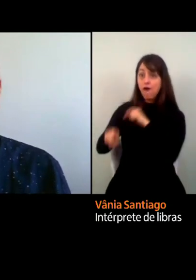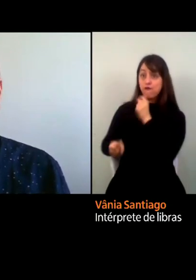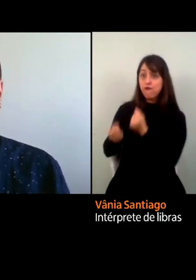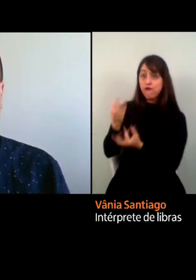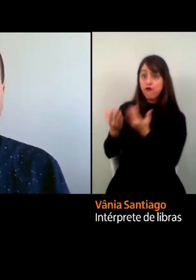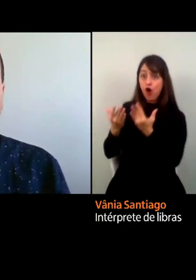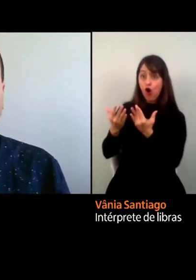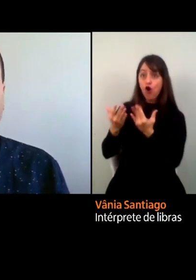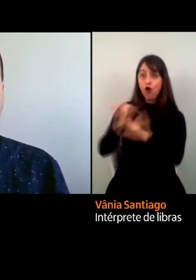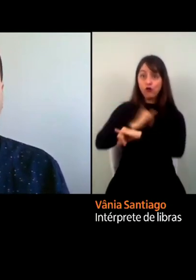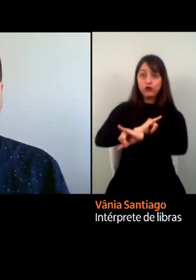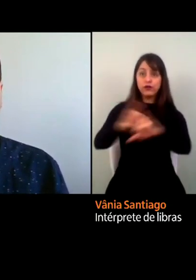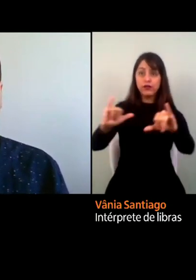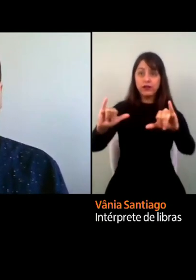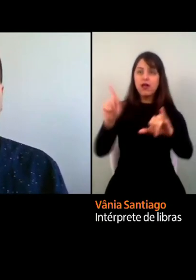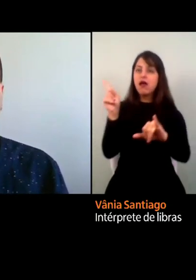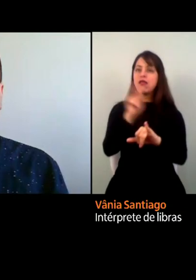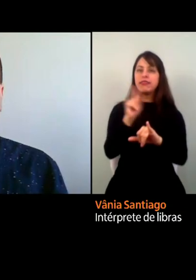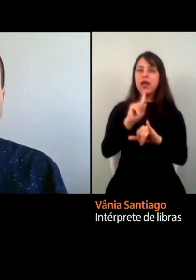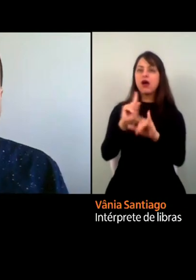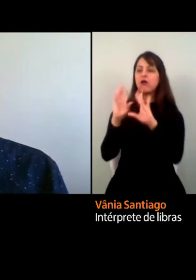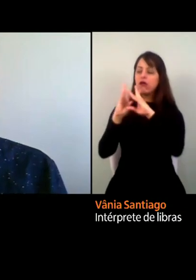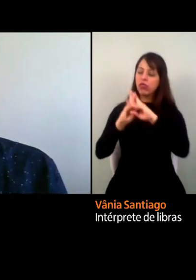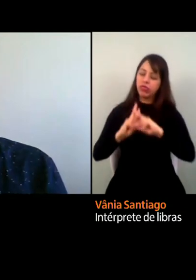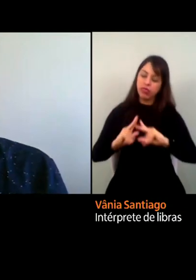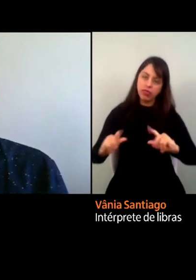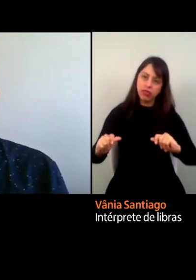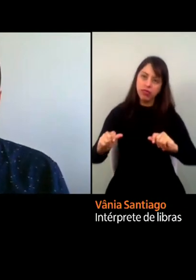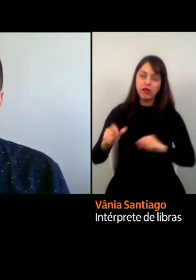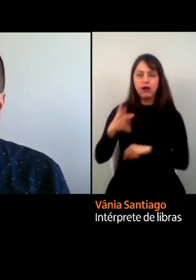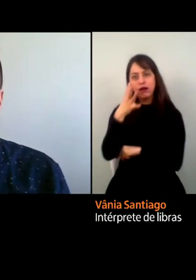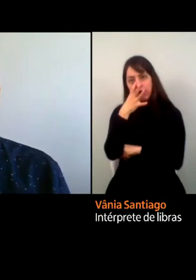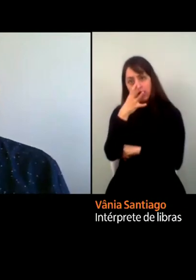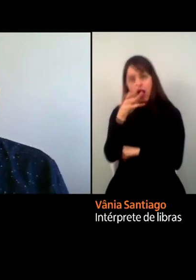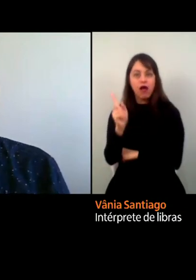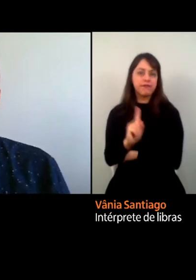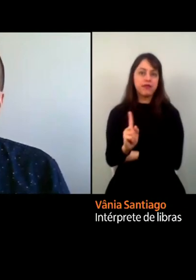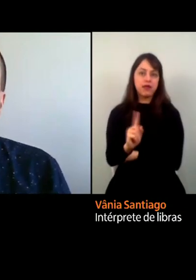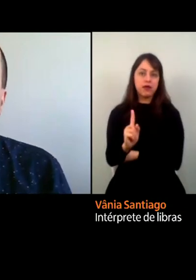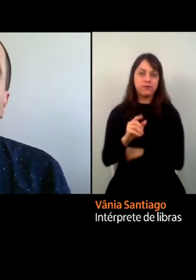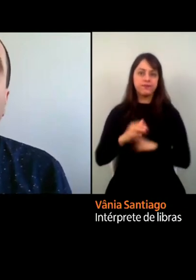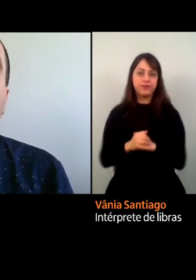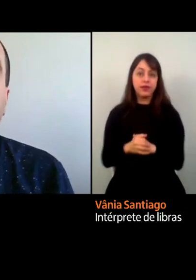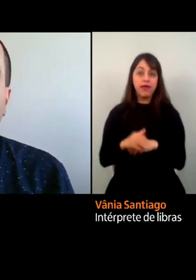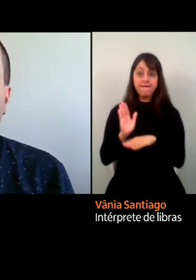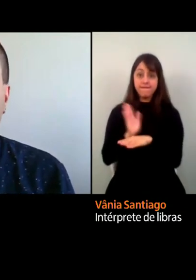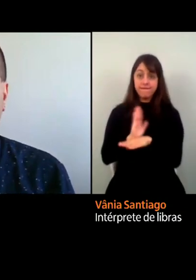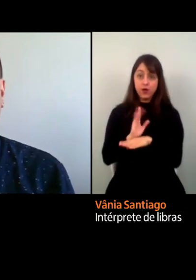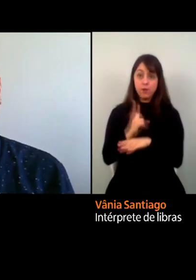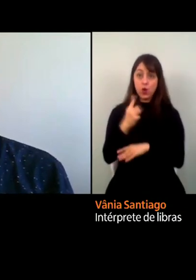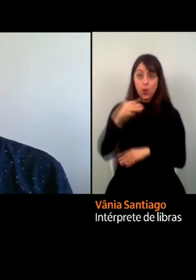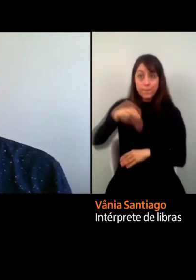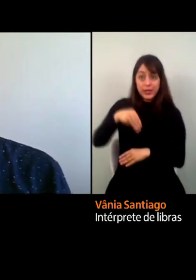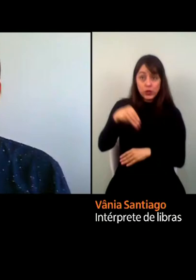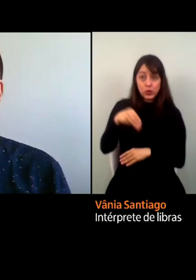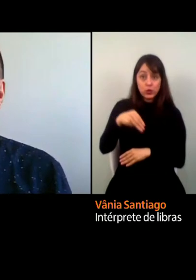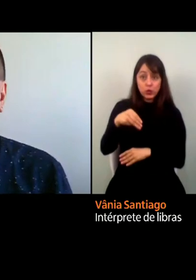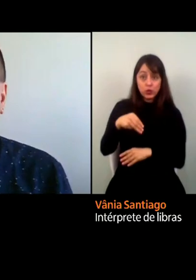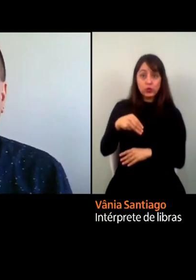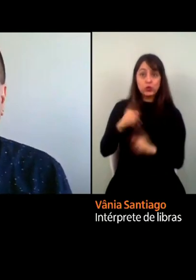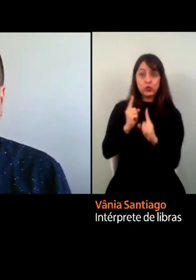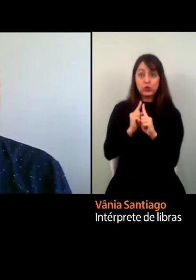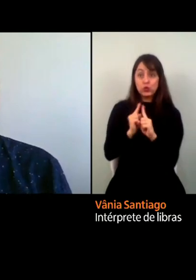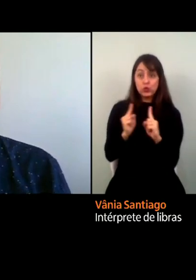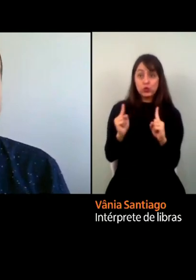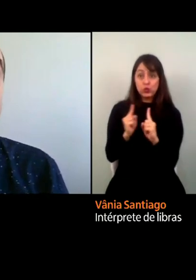cinzas. Trata-se de um filme de 1 minuto de duração, produzido em 1999 como